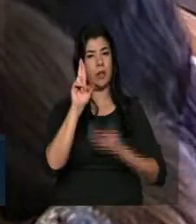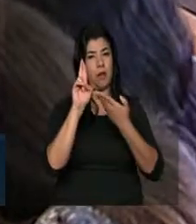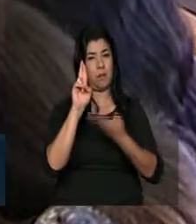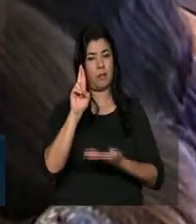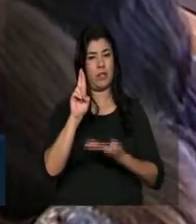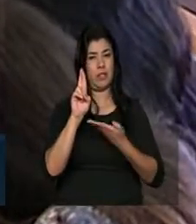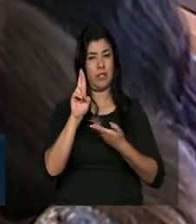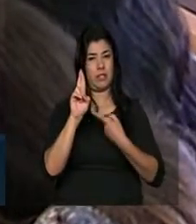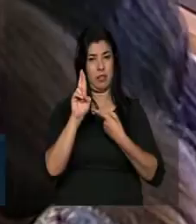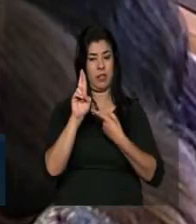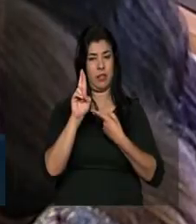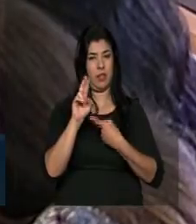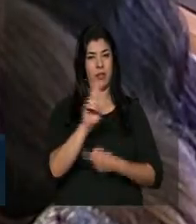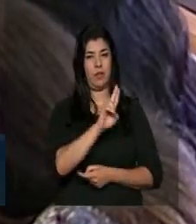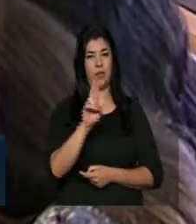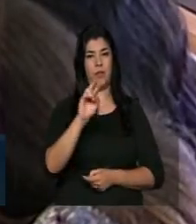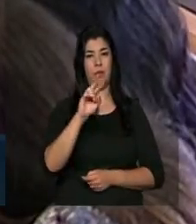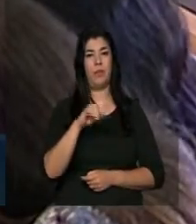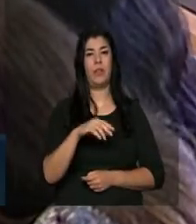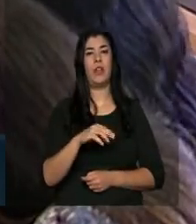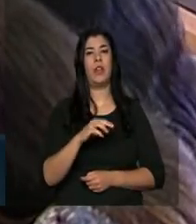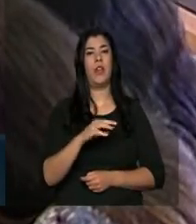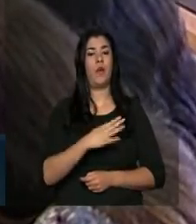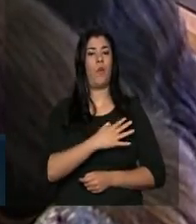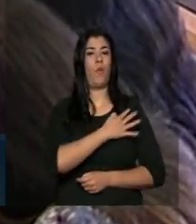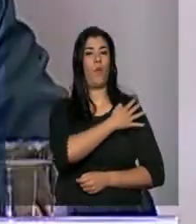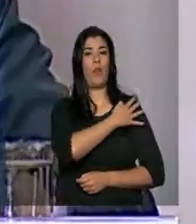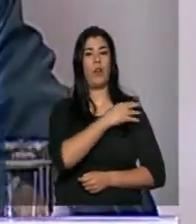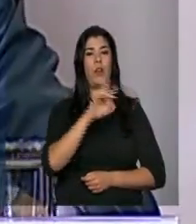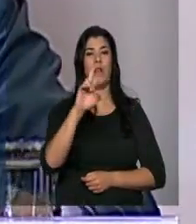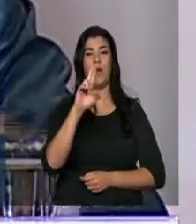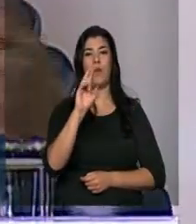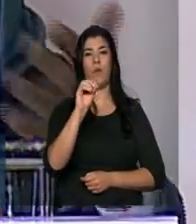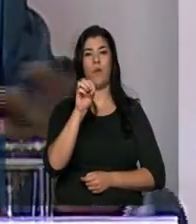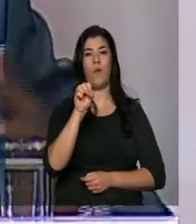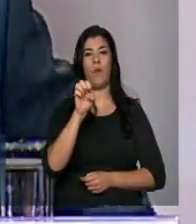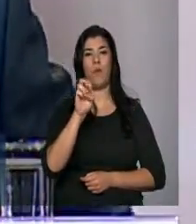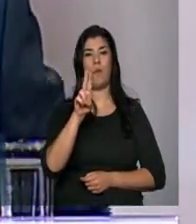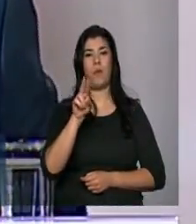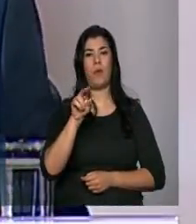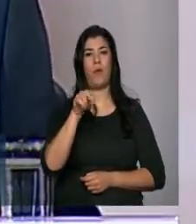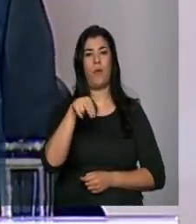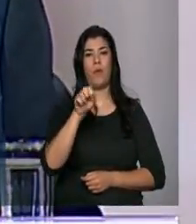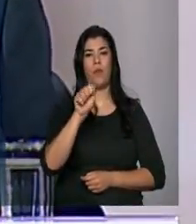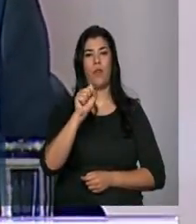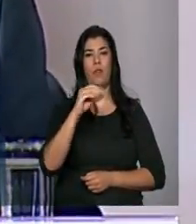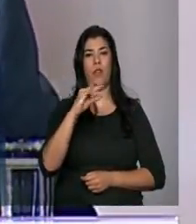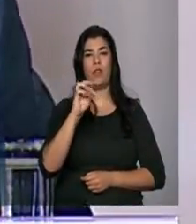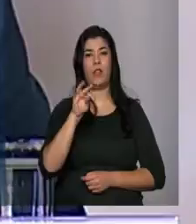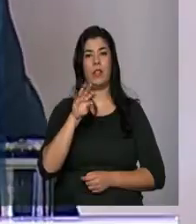Coronel Rômio Nascimento, mas agradeço todo o Corpo de Bombeiros, que tem sido parceiro